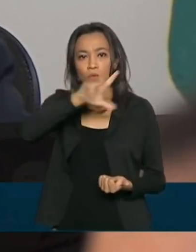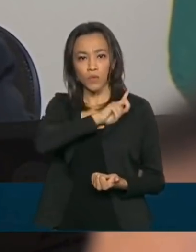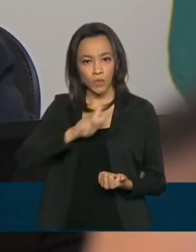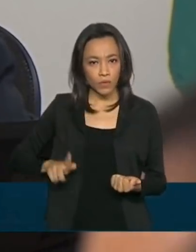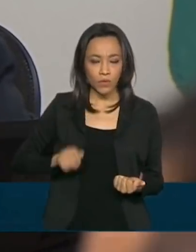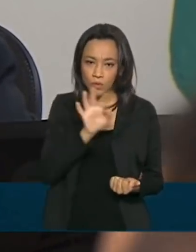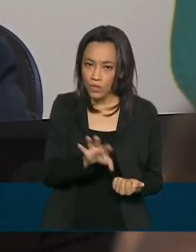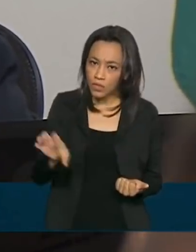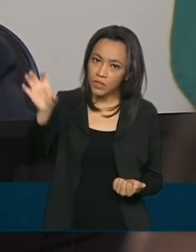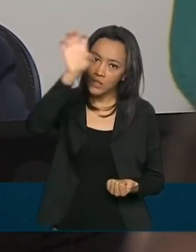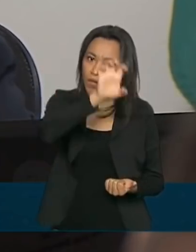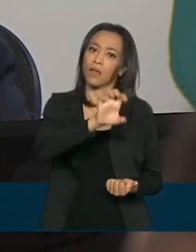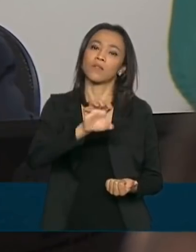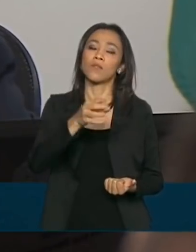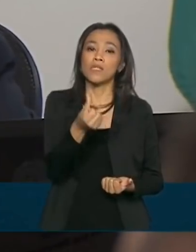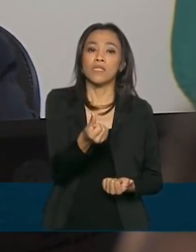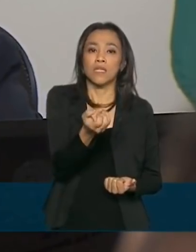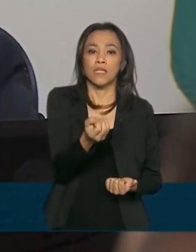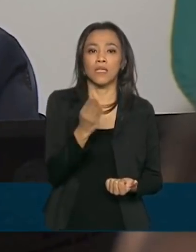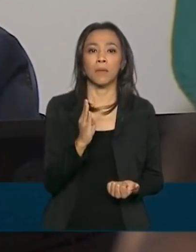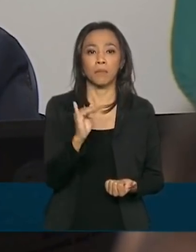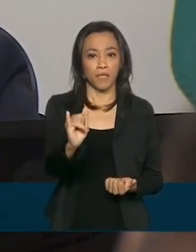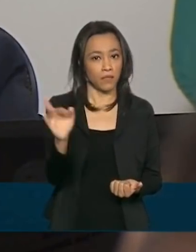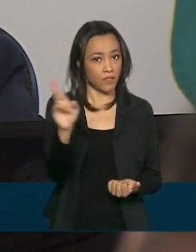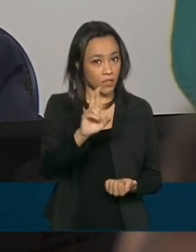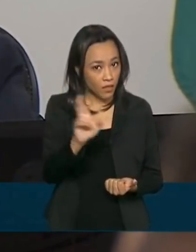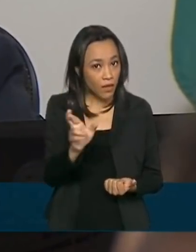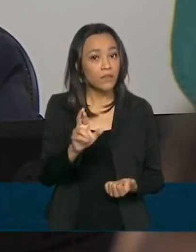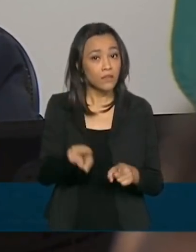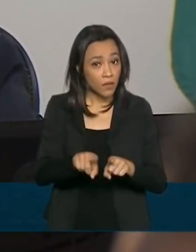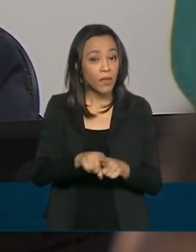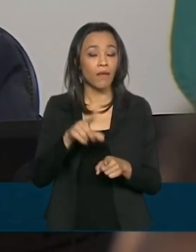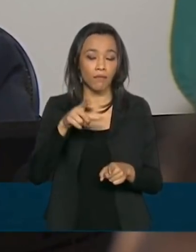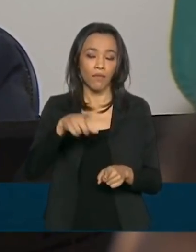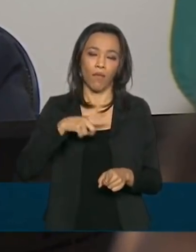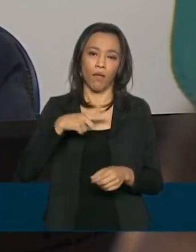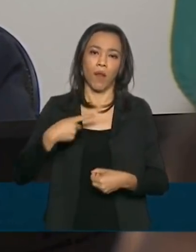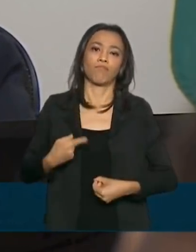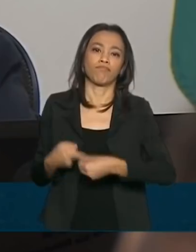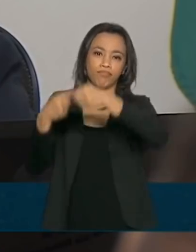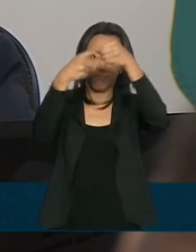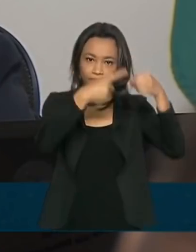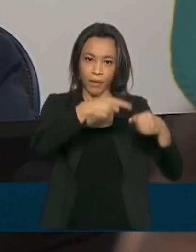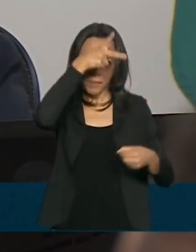de aproximadamente 60 bilhões de reais, também extensivo a prefeitos, bem como,